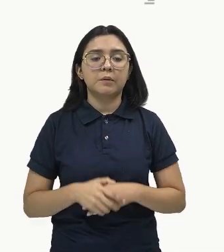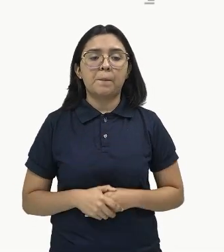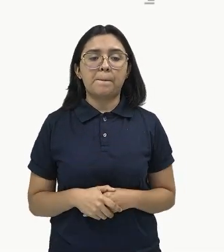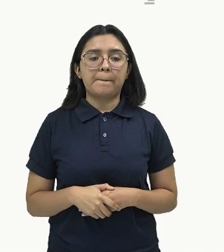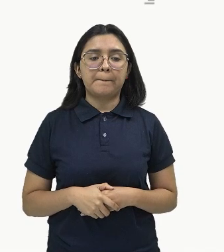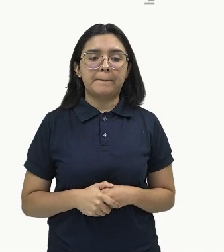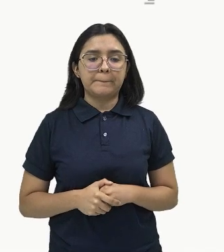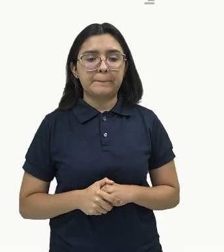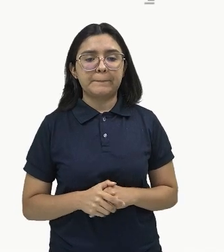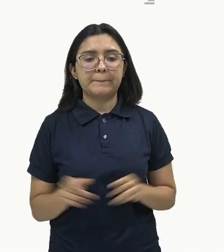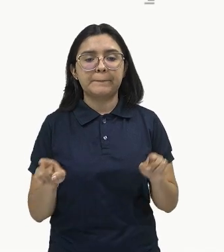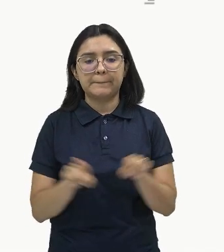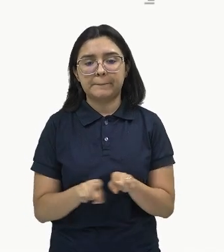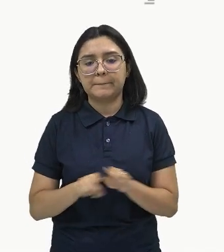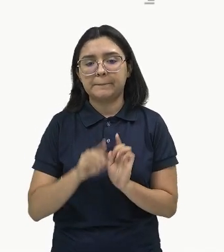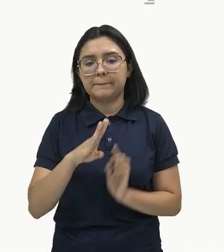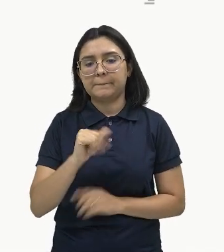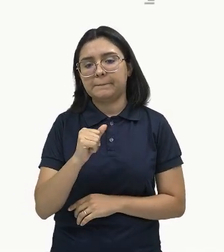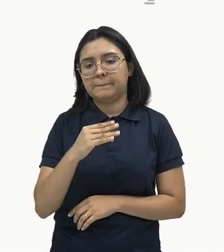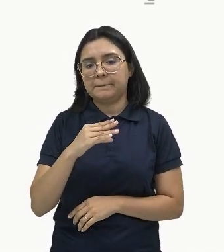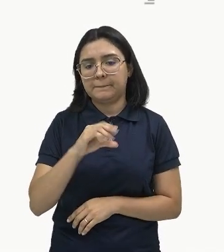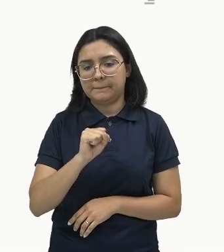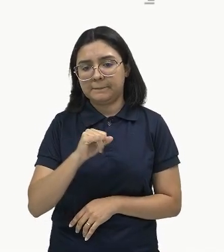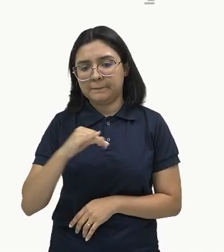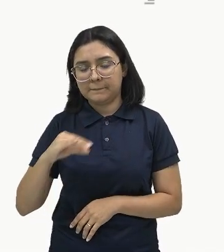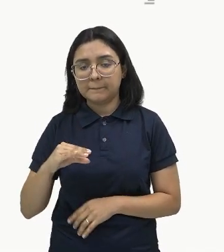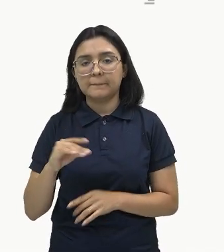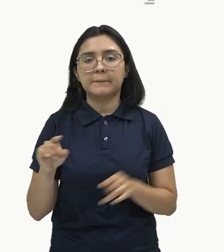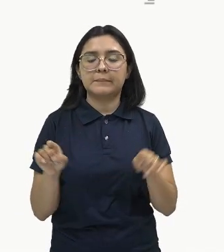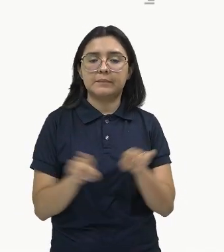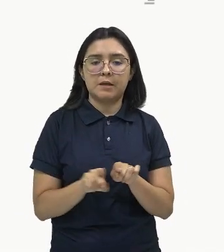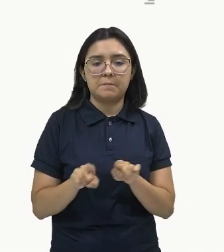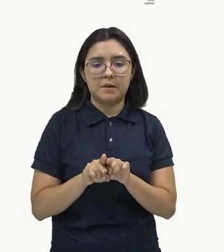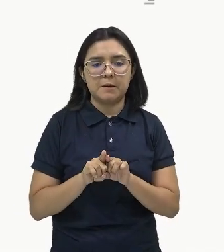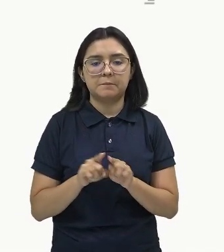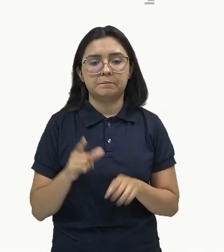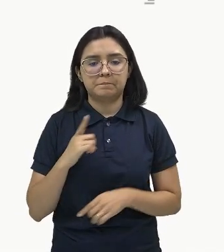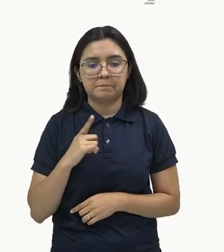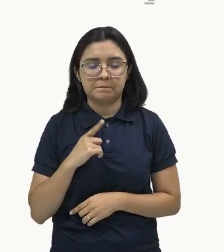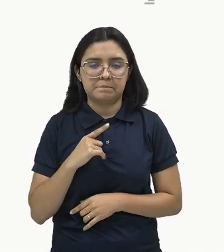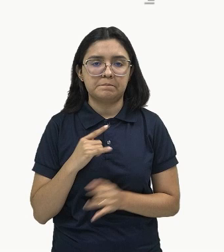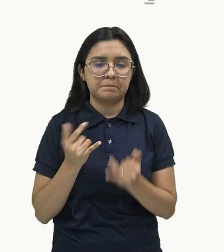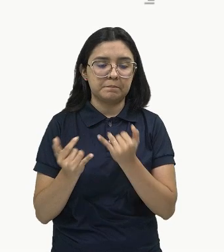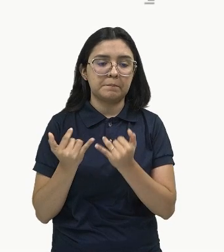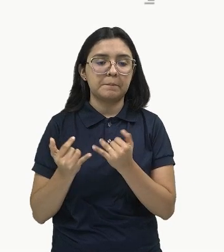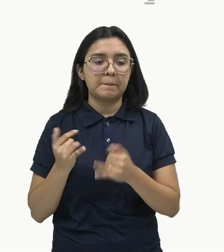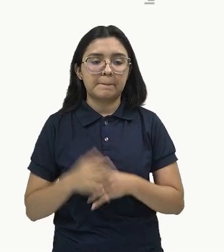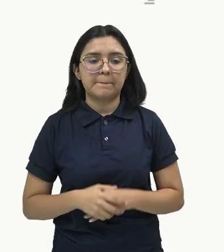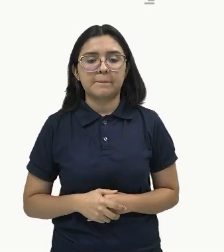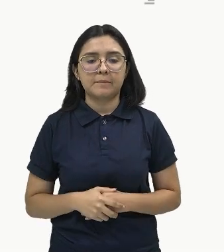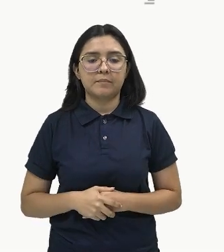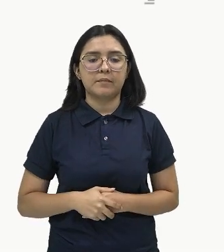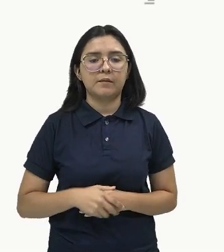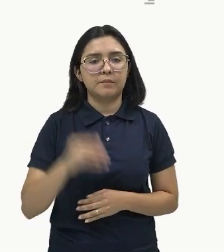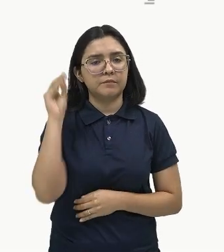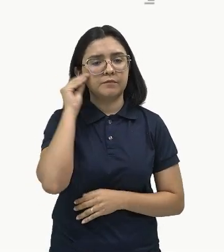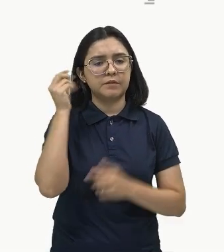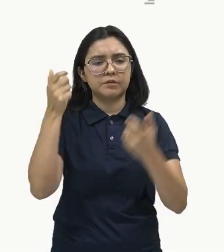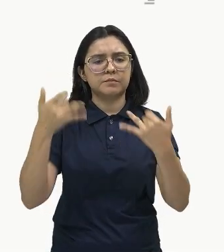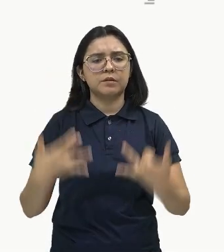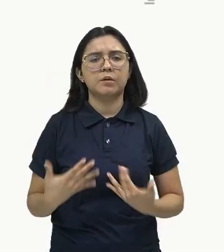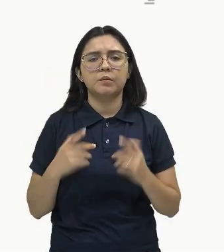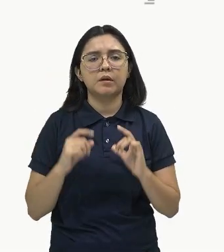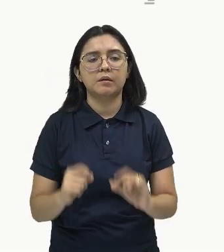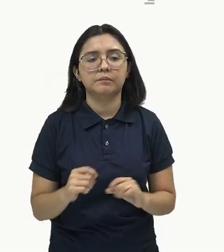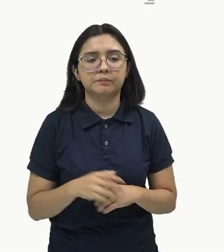ó, basic, básico, isso mesmo. Então, vamos ver o que está falando esse pedacinho aqui, ó. Então, ele está